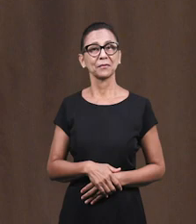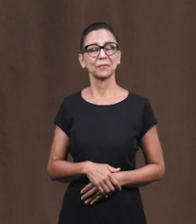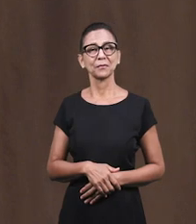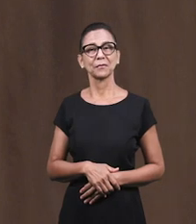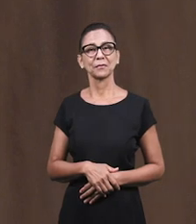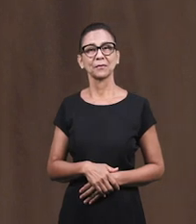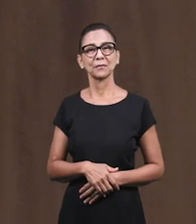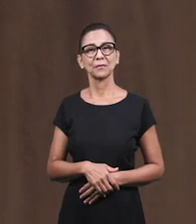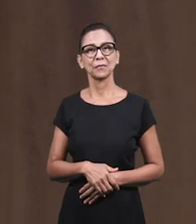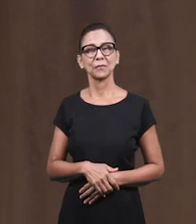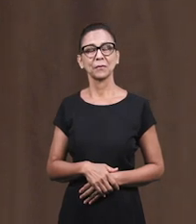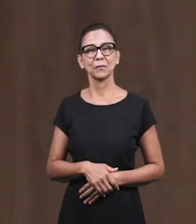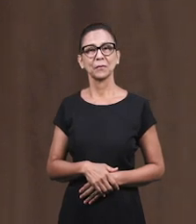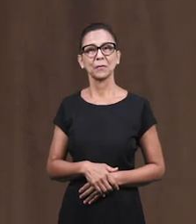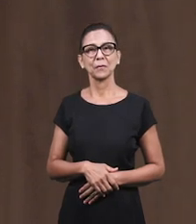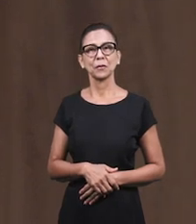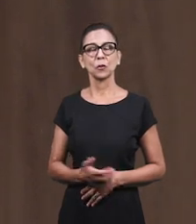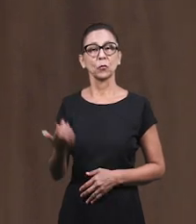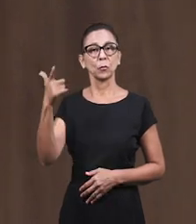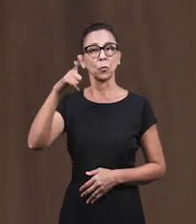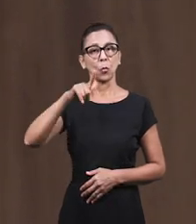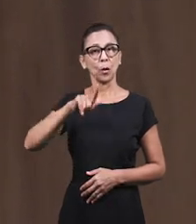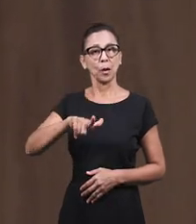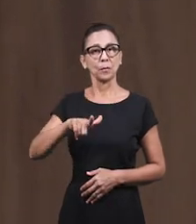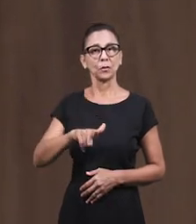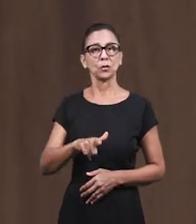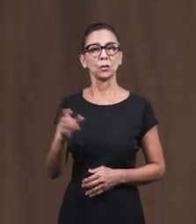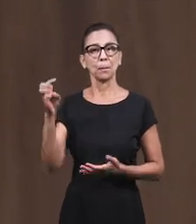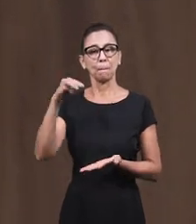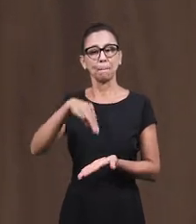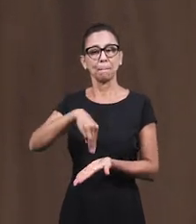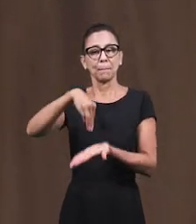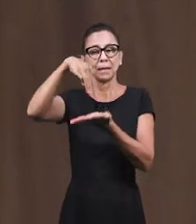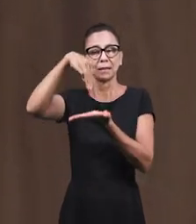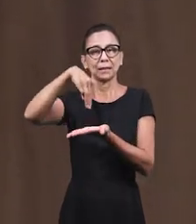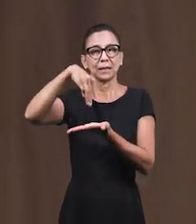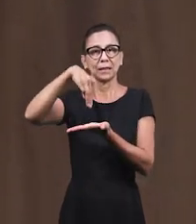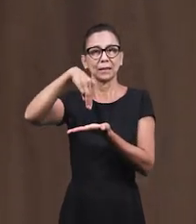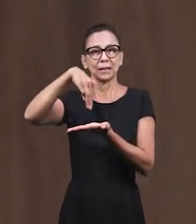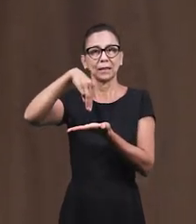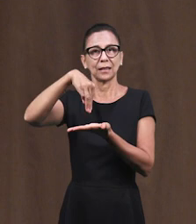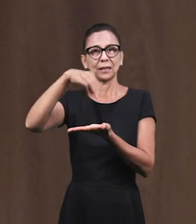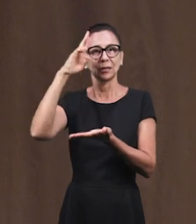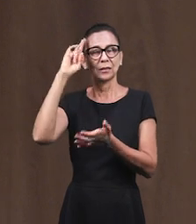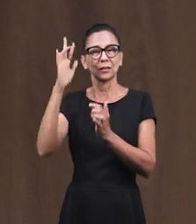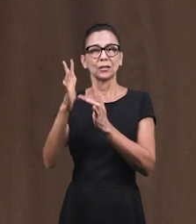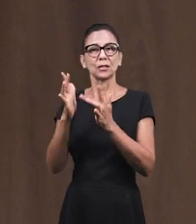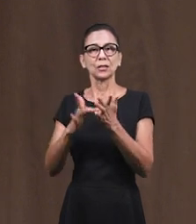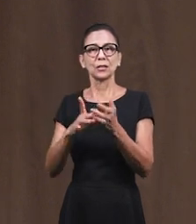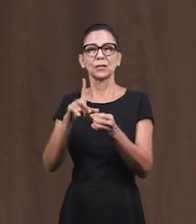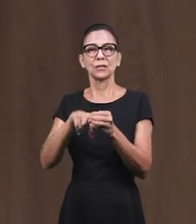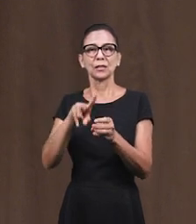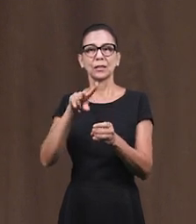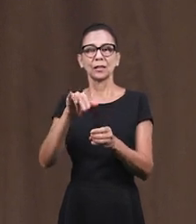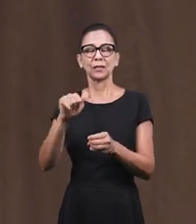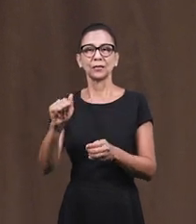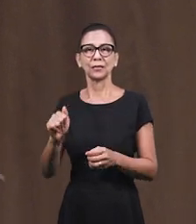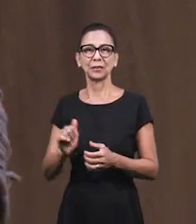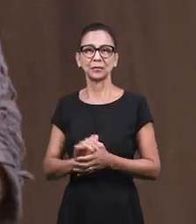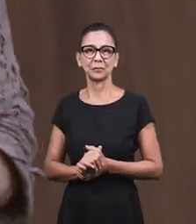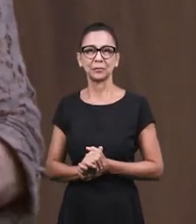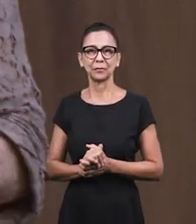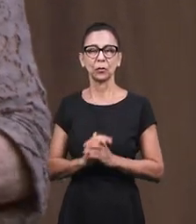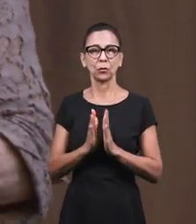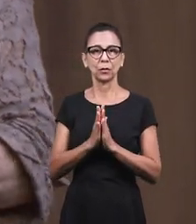uma palavra e nós vamos repeti-la, Maranata. O Senhor Jesus vem. Senhor, nessa hora